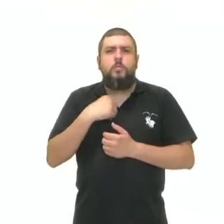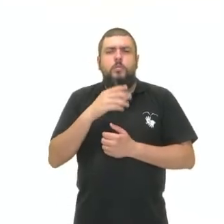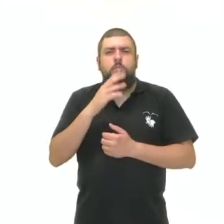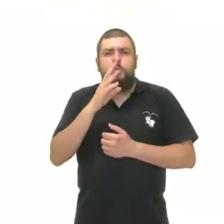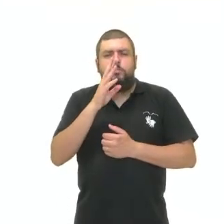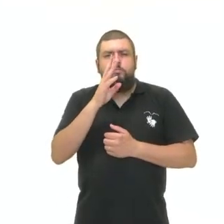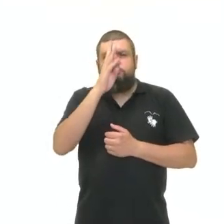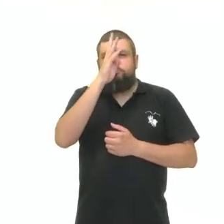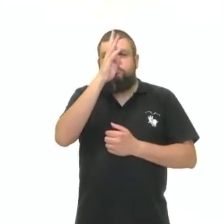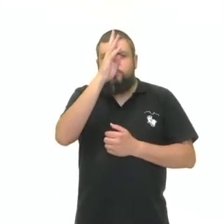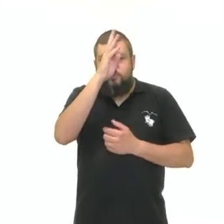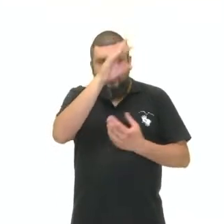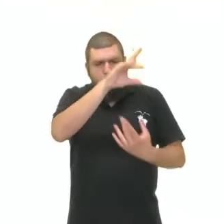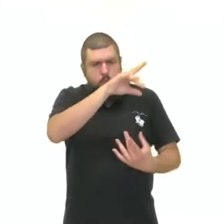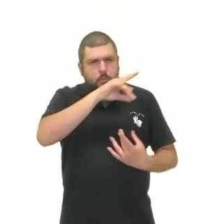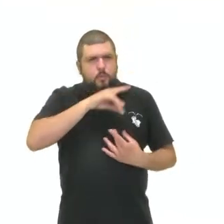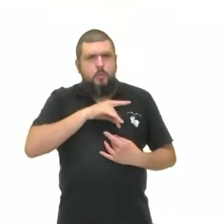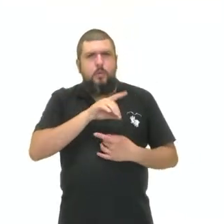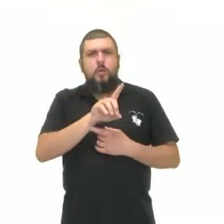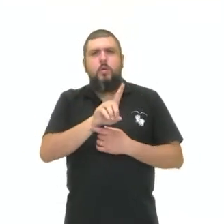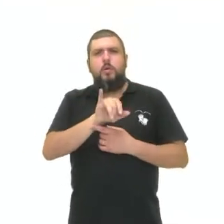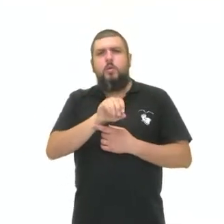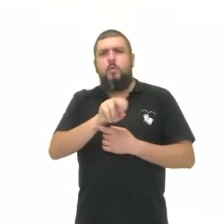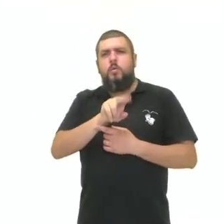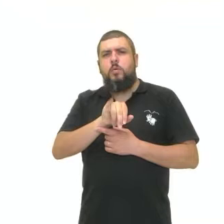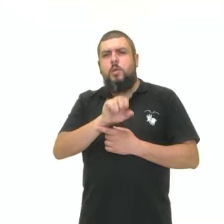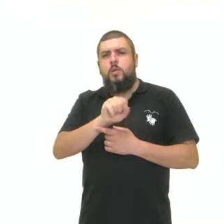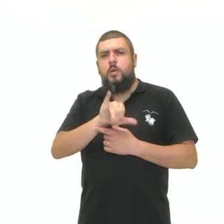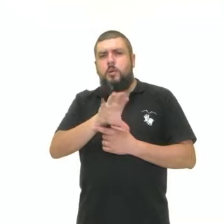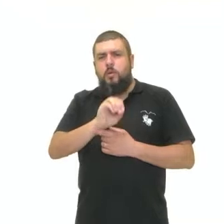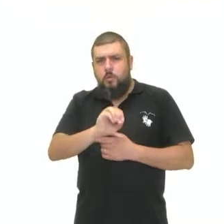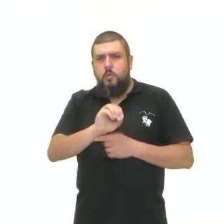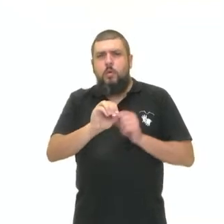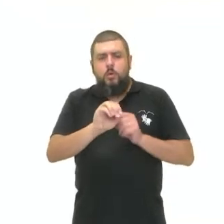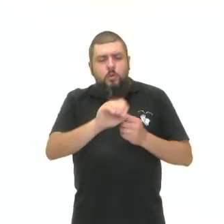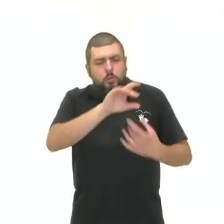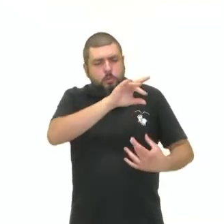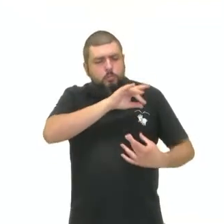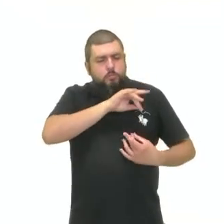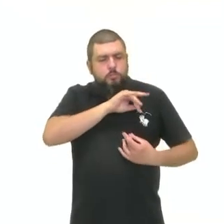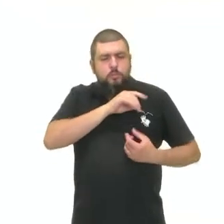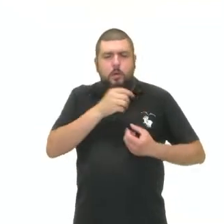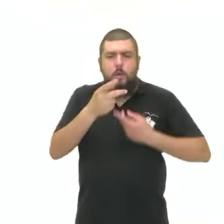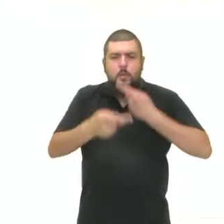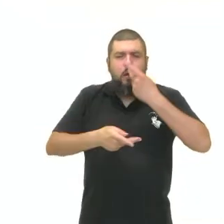que celebrava a fertilização, tornando assim o primeiro